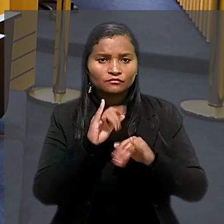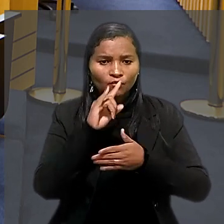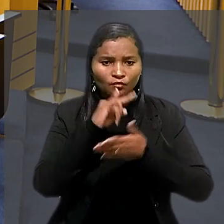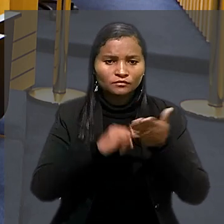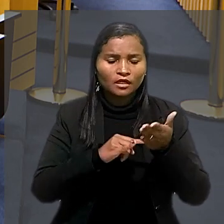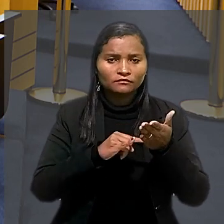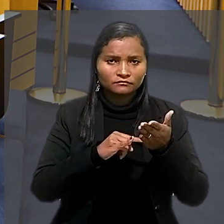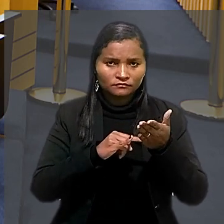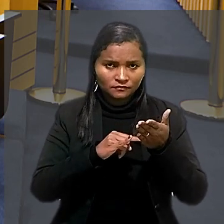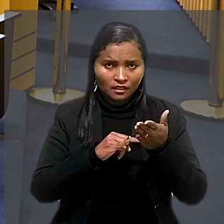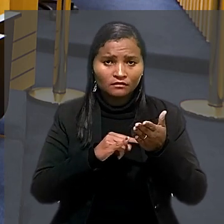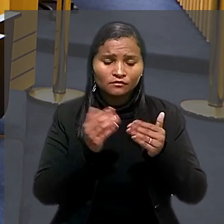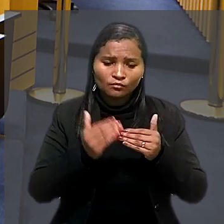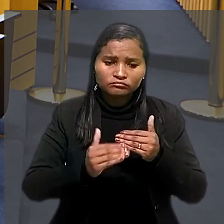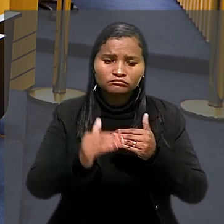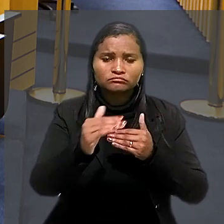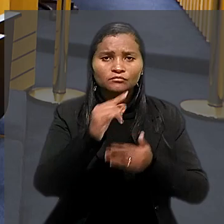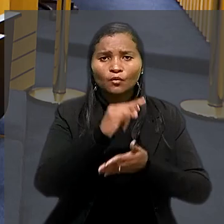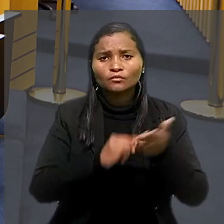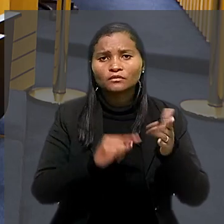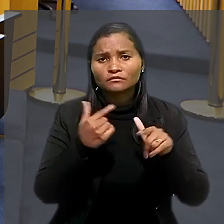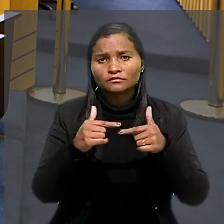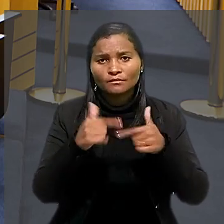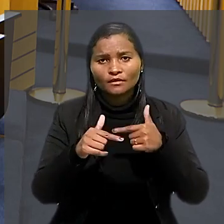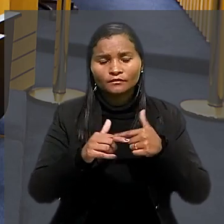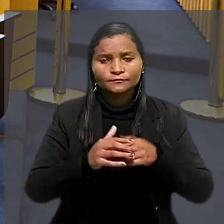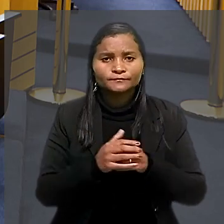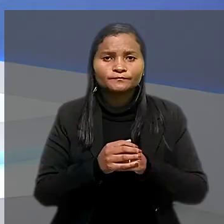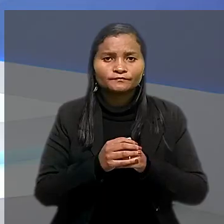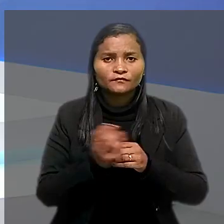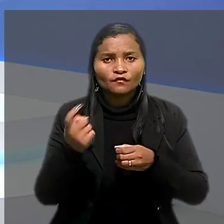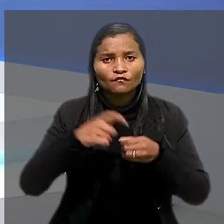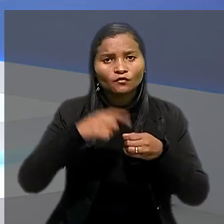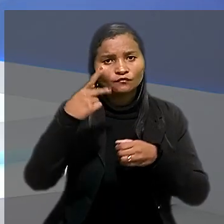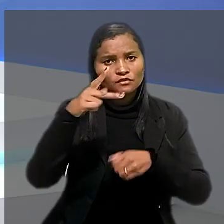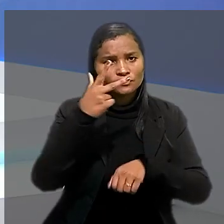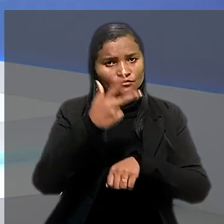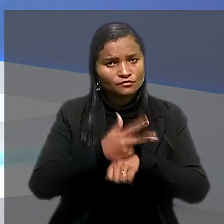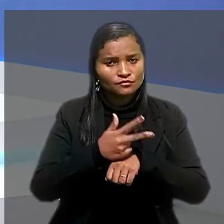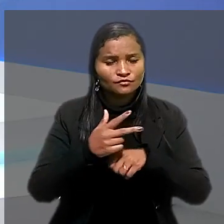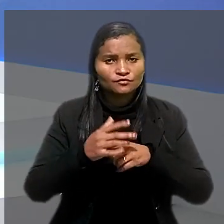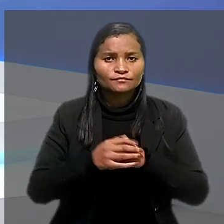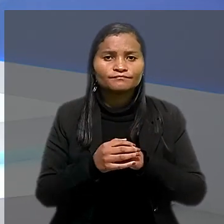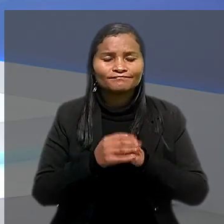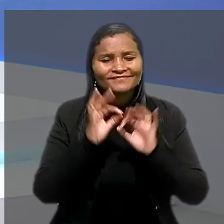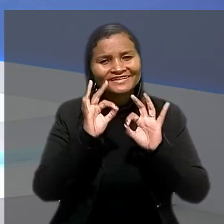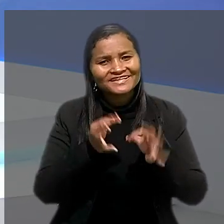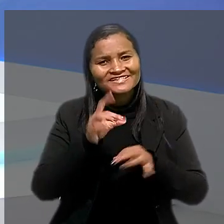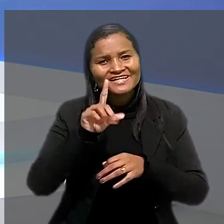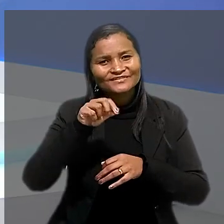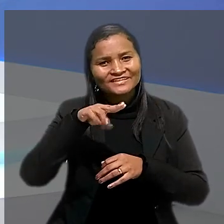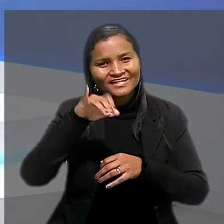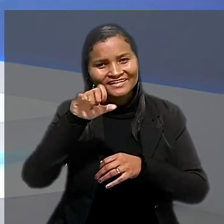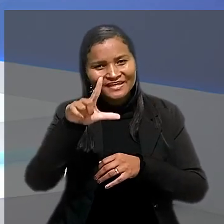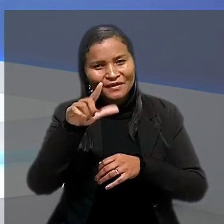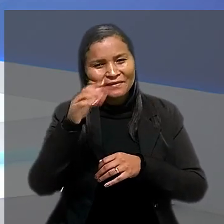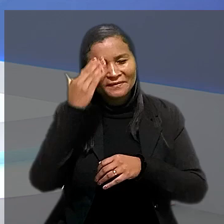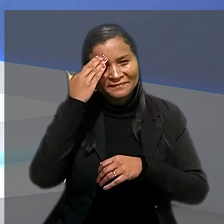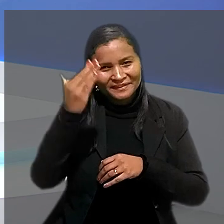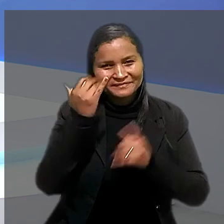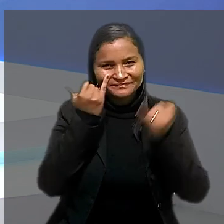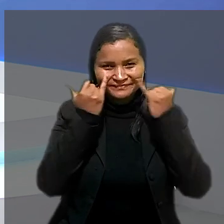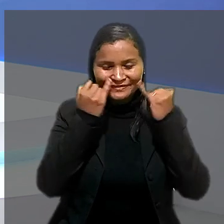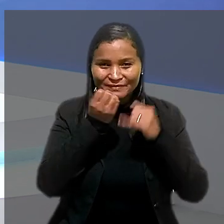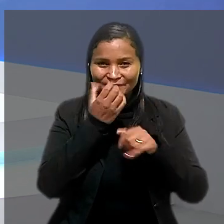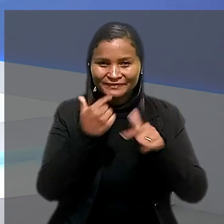verbas contratuais, enquanto perdurar o contrato de trabalho. Eu volto com vocês no estúdio. Tá certo, Daniel. Muito